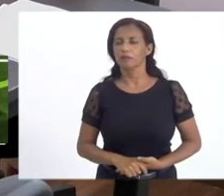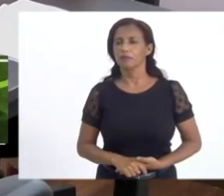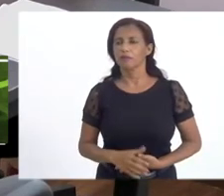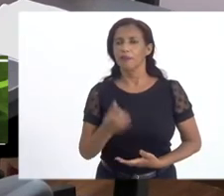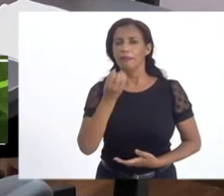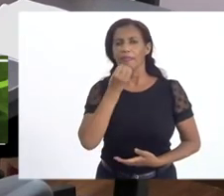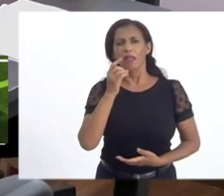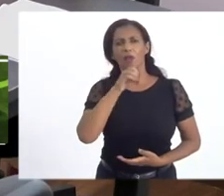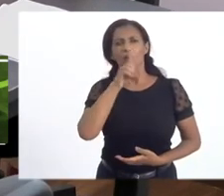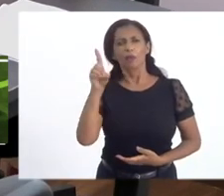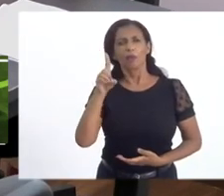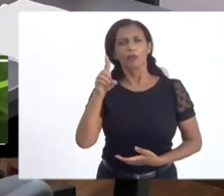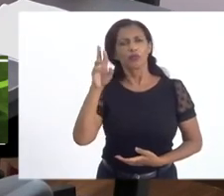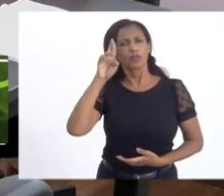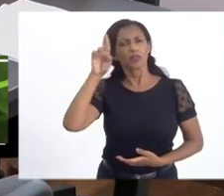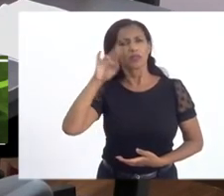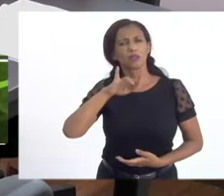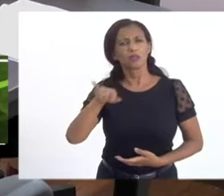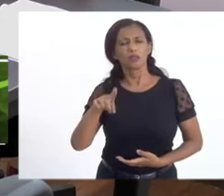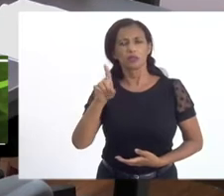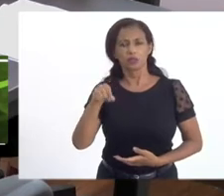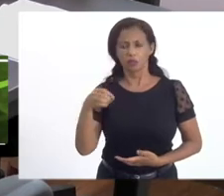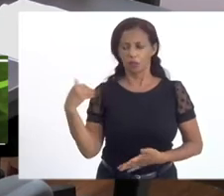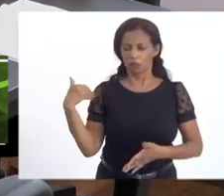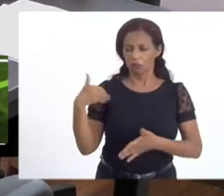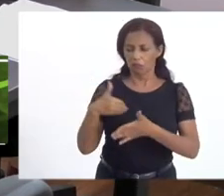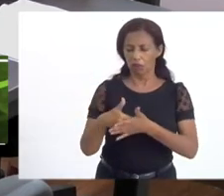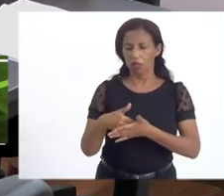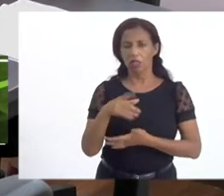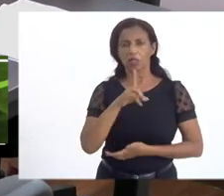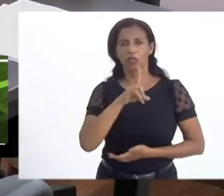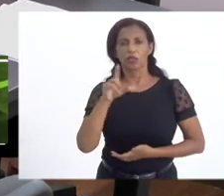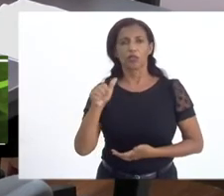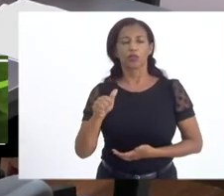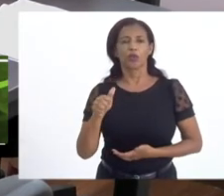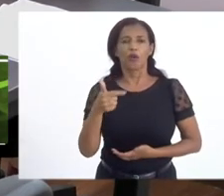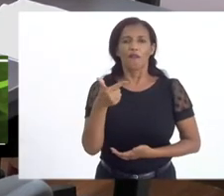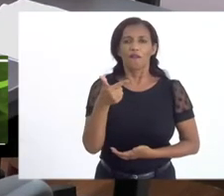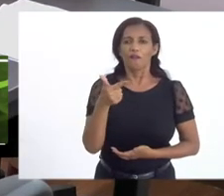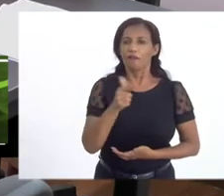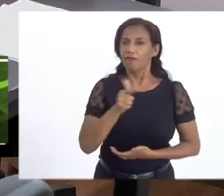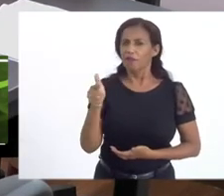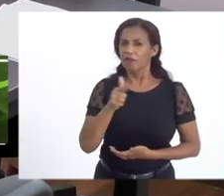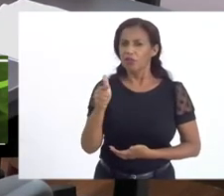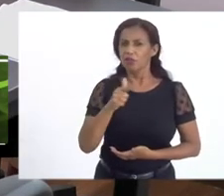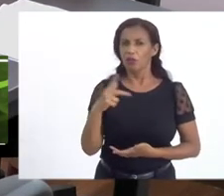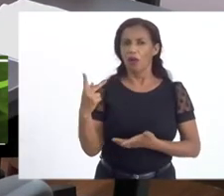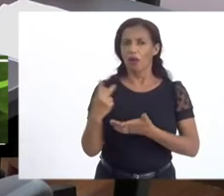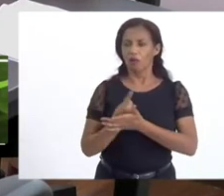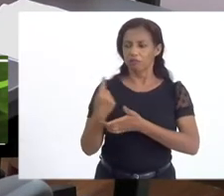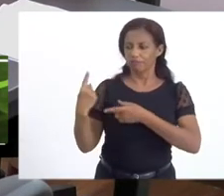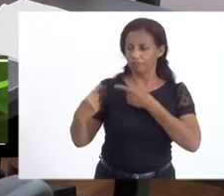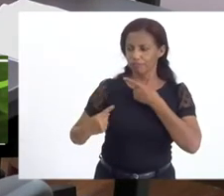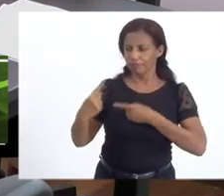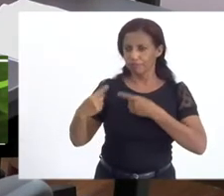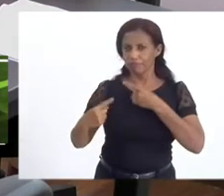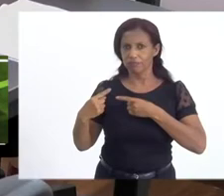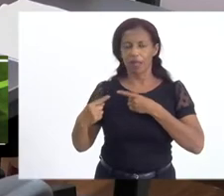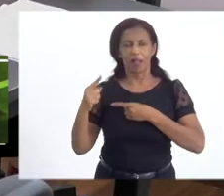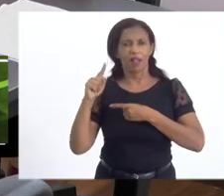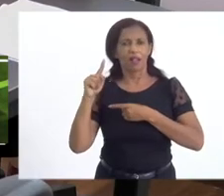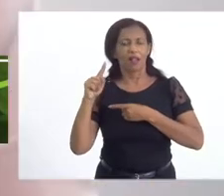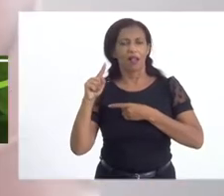Bom dia, senhor José Carlos. Recentemente, no dia 22, houve um debate no Senado